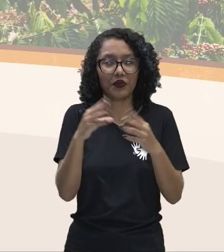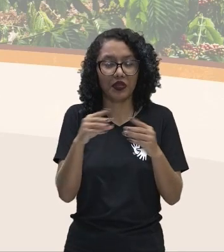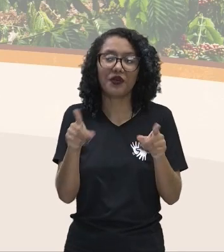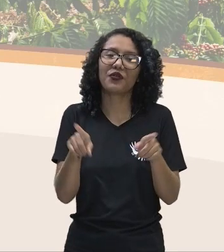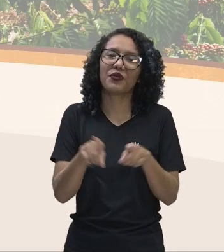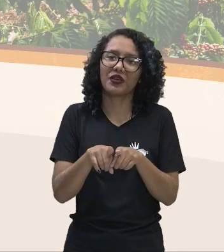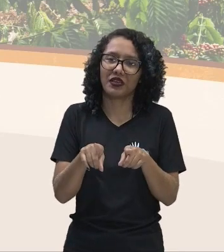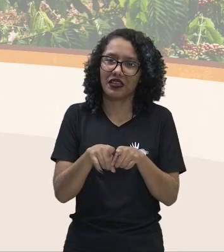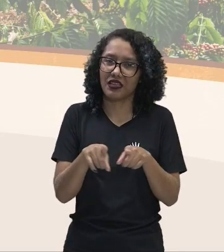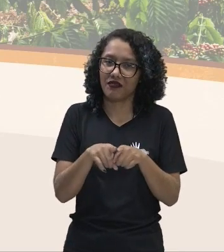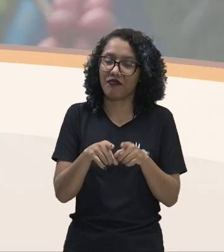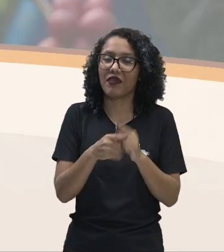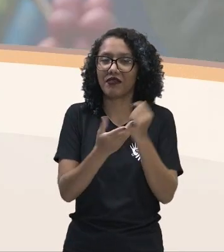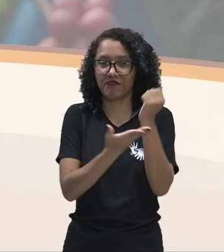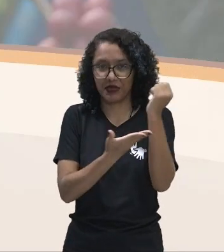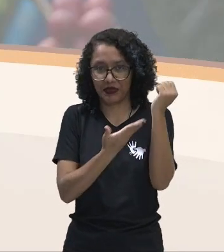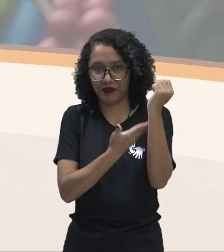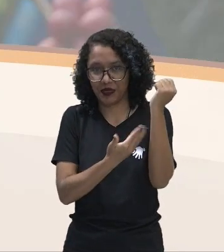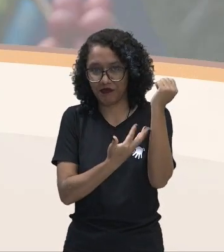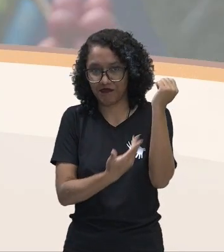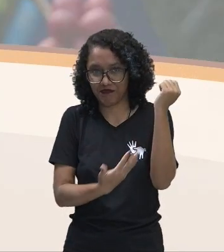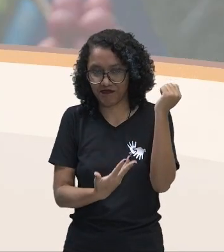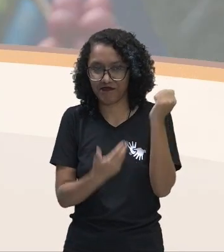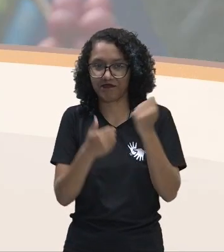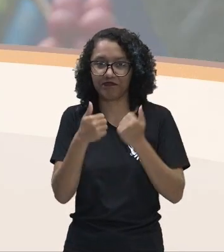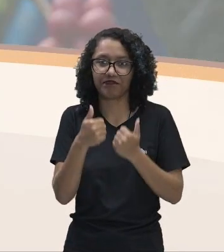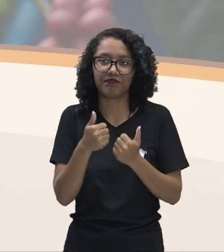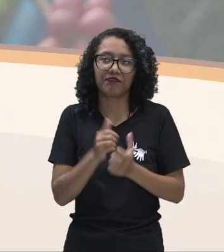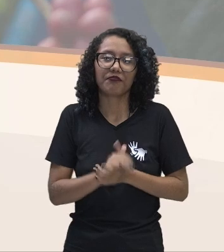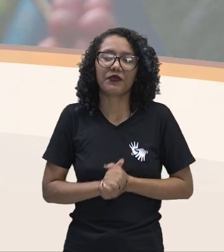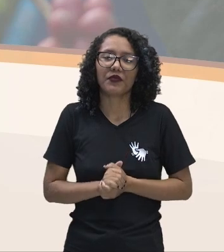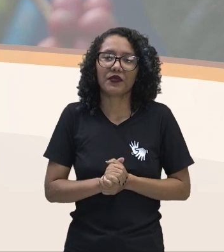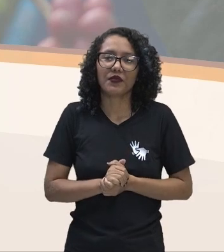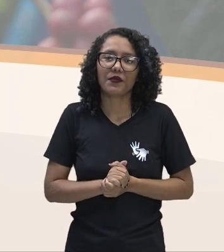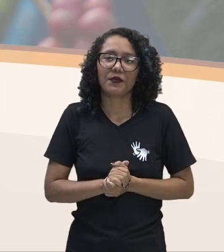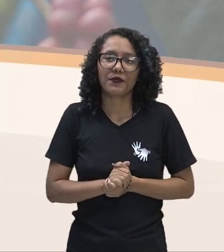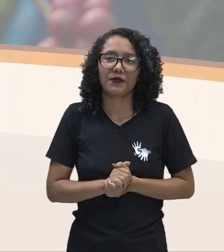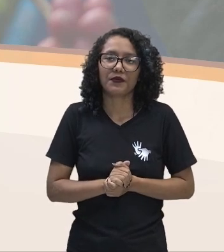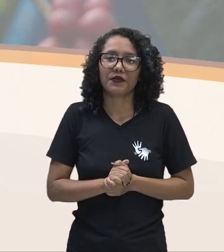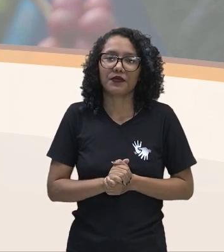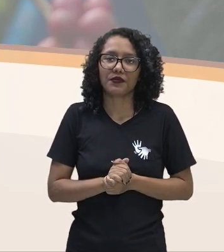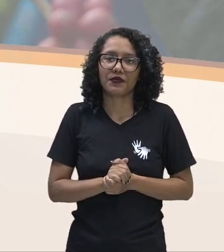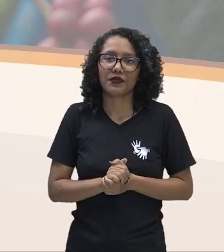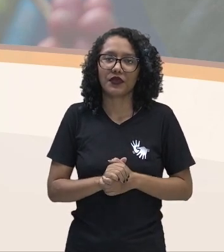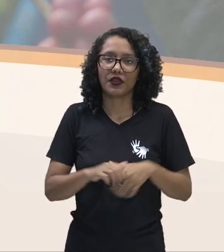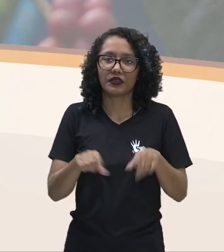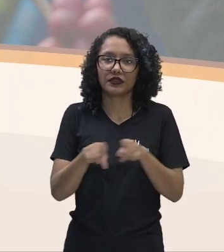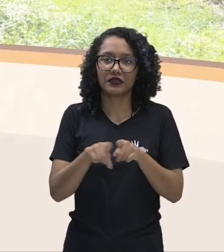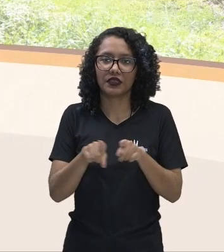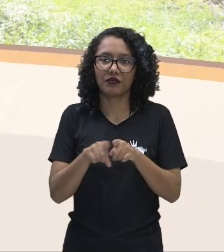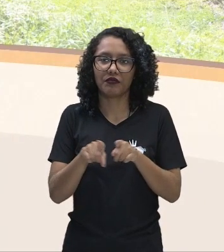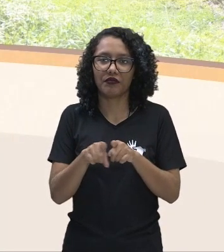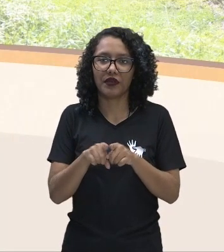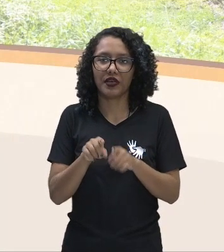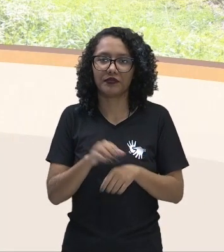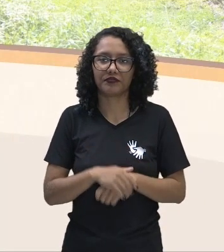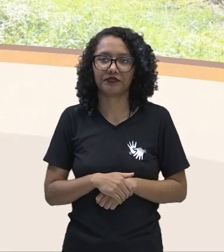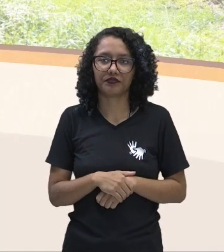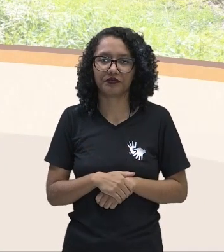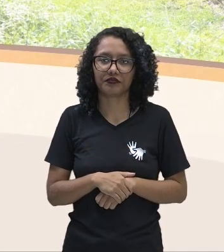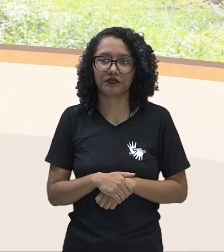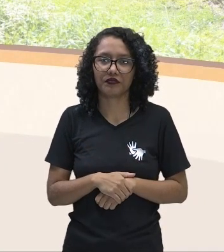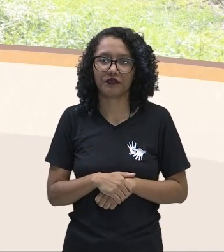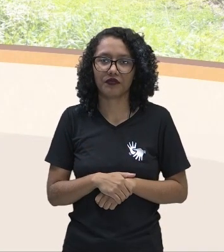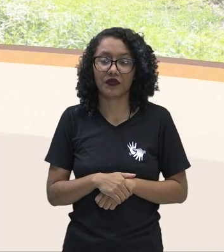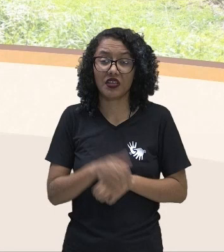a extração do látex na Amazônia. Além disso, vamos observar que o precursor dessa indústria brasileira vai ser o